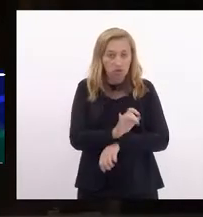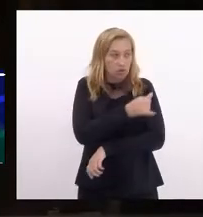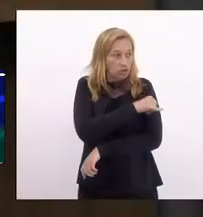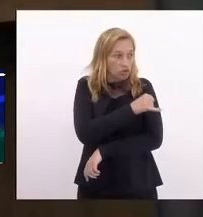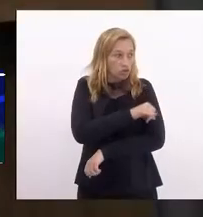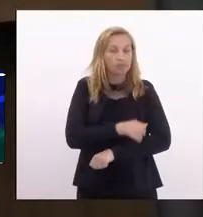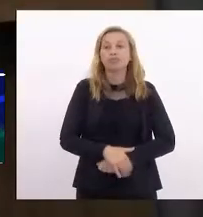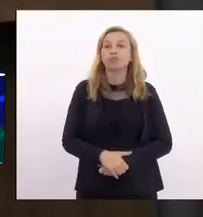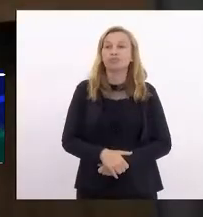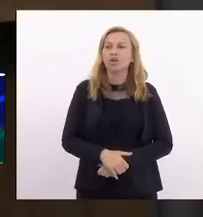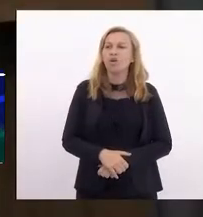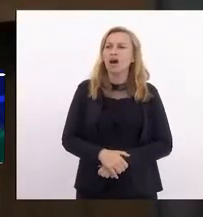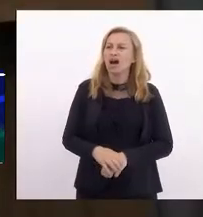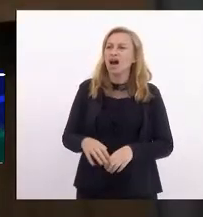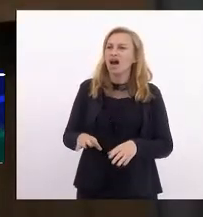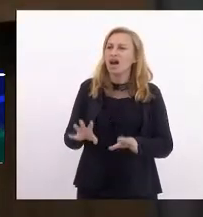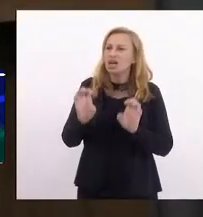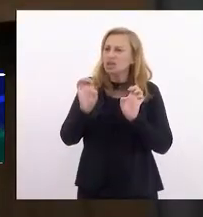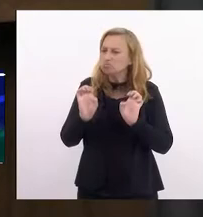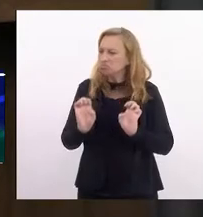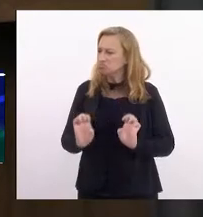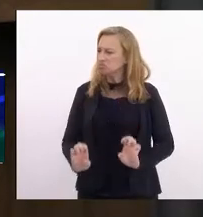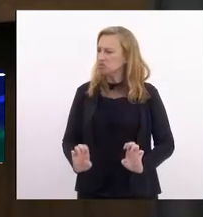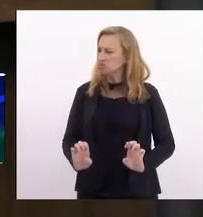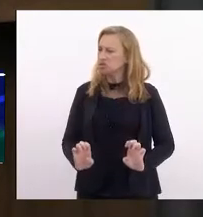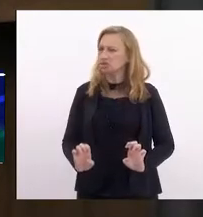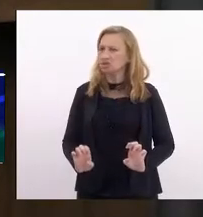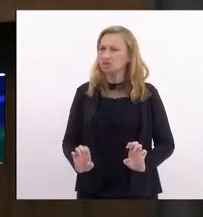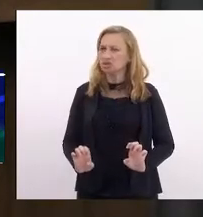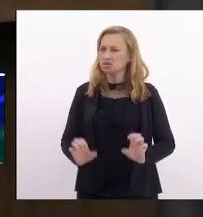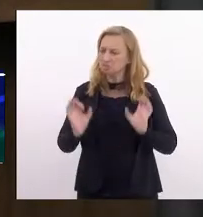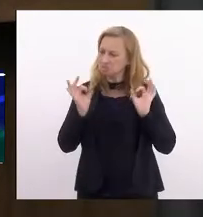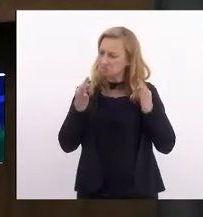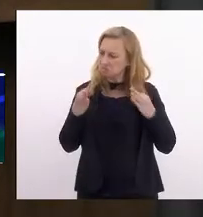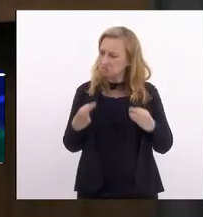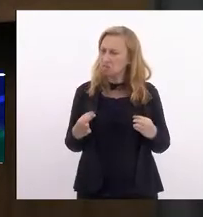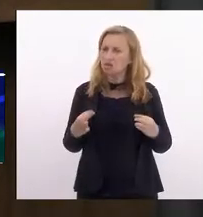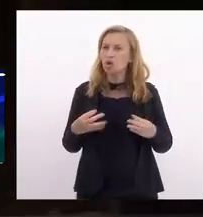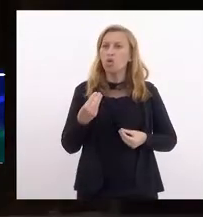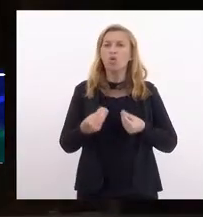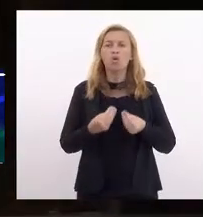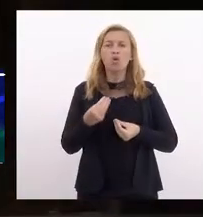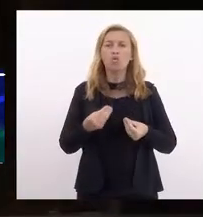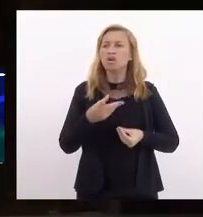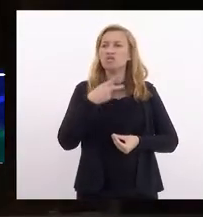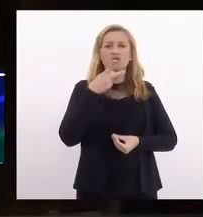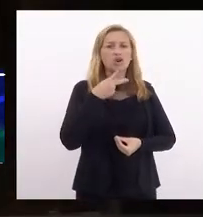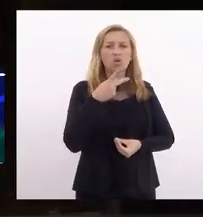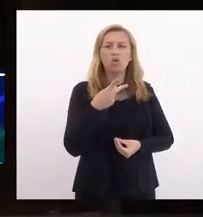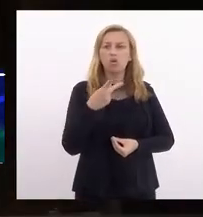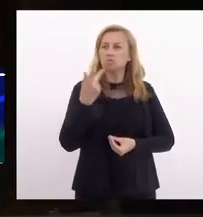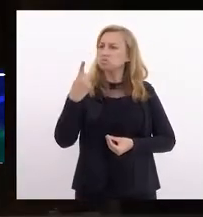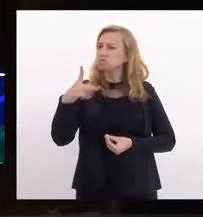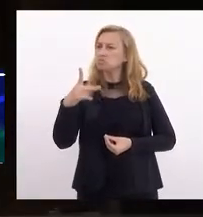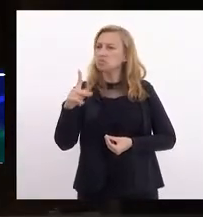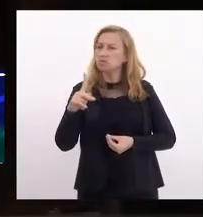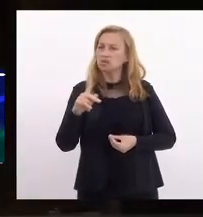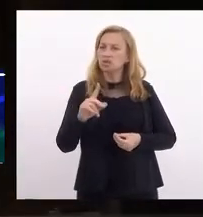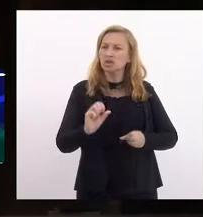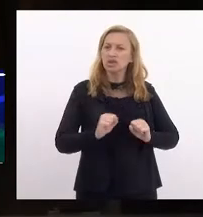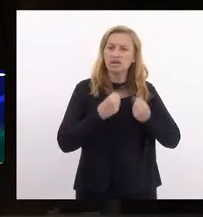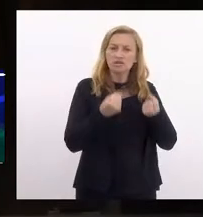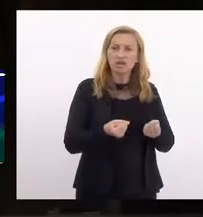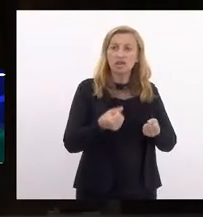do Rio de Janeiro a educação se afiniza com que ele fez o discurso dele defendendo o